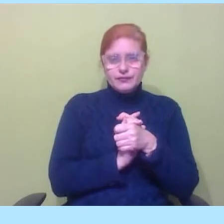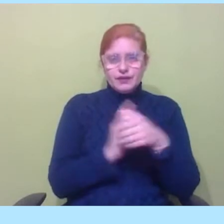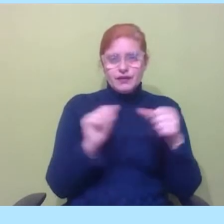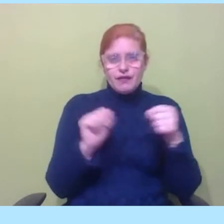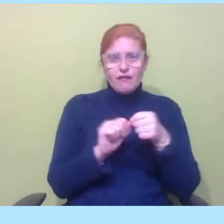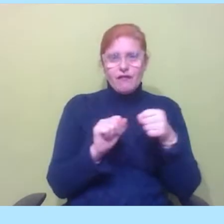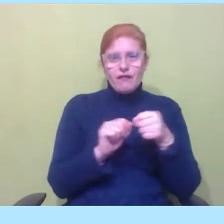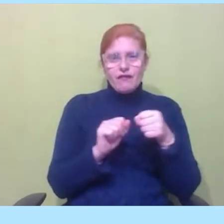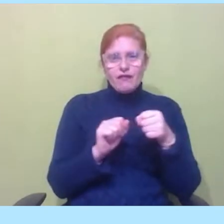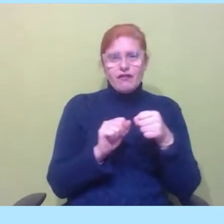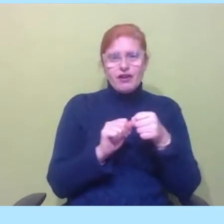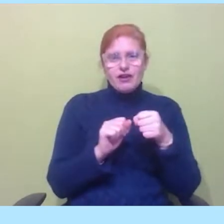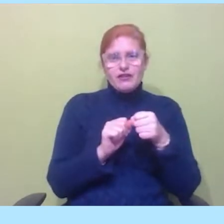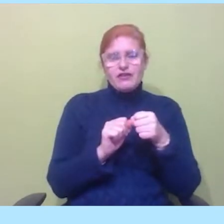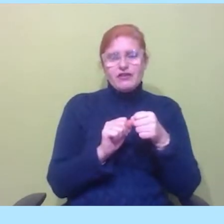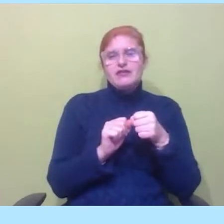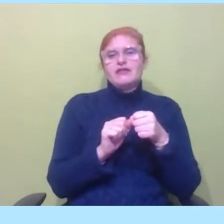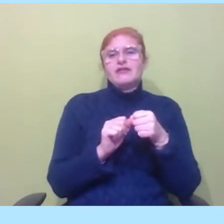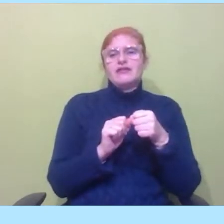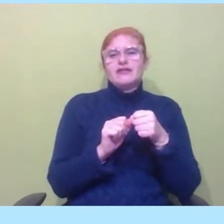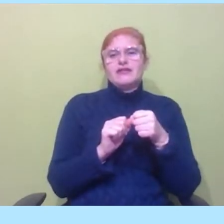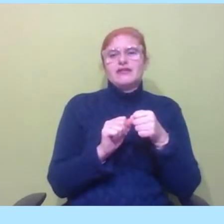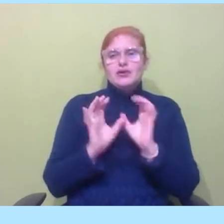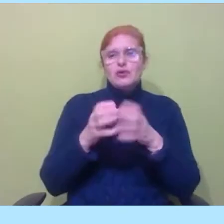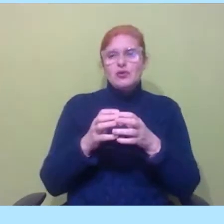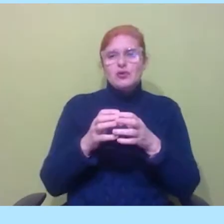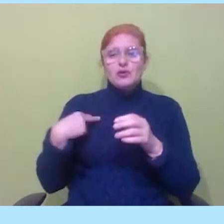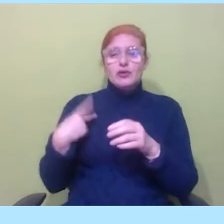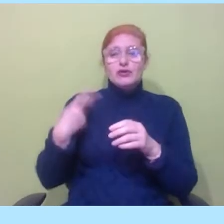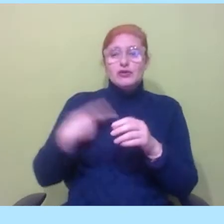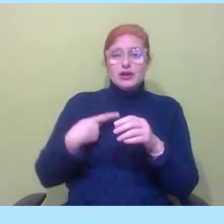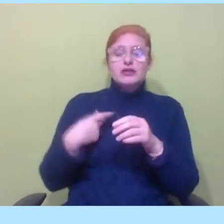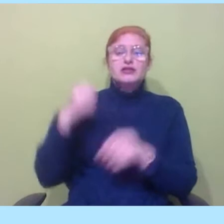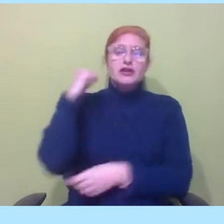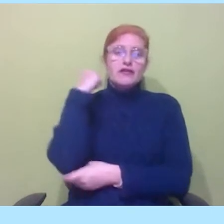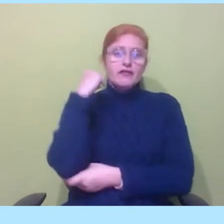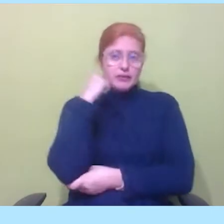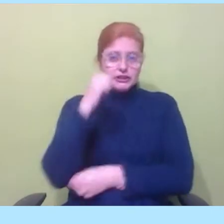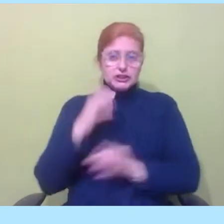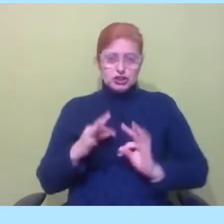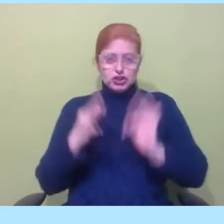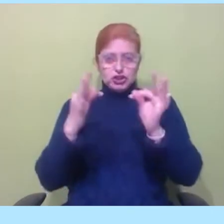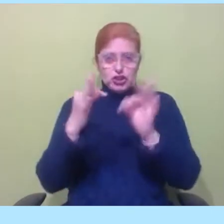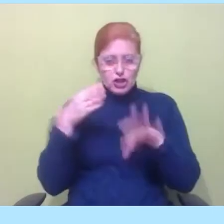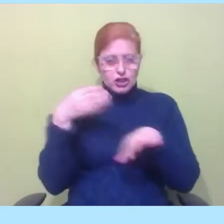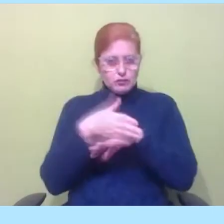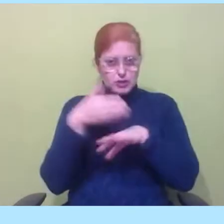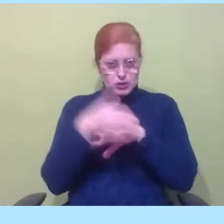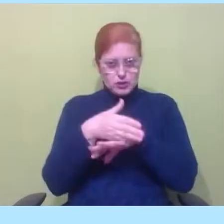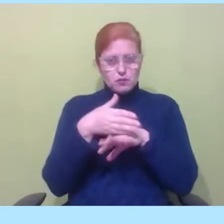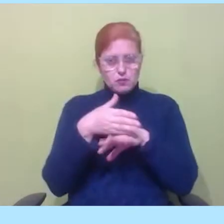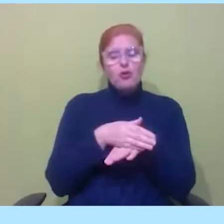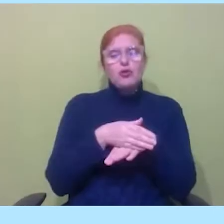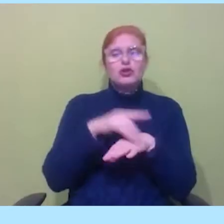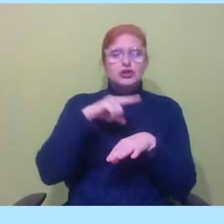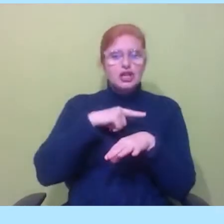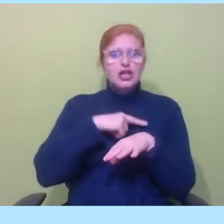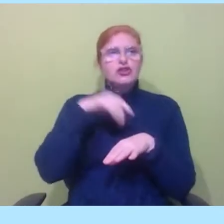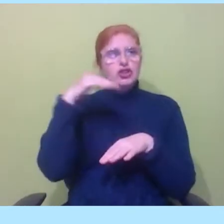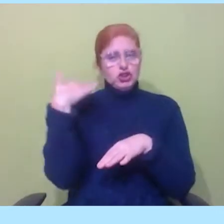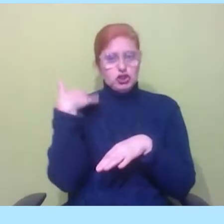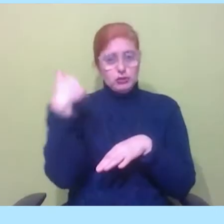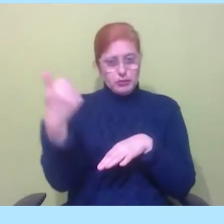Rede Transfeminista, o edital que a gente participou, né? A convocatória que a gente participou. Um trabalho